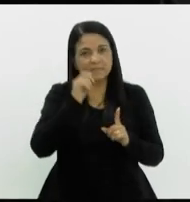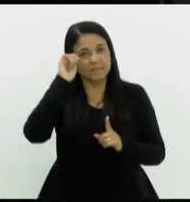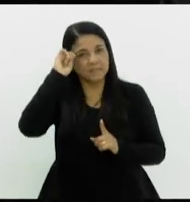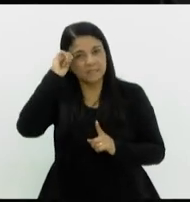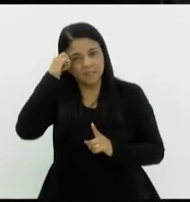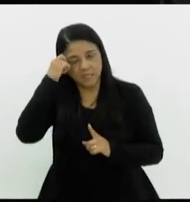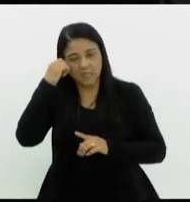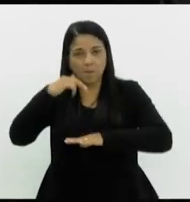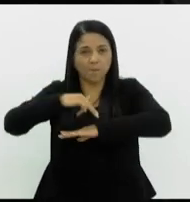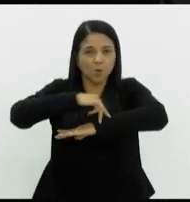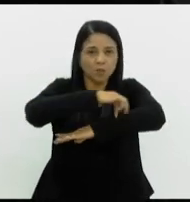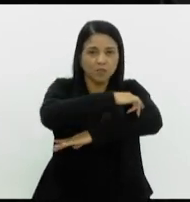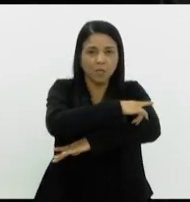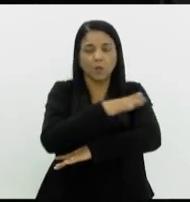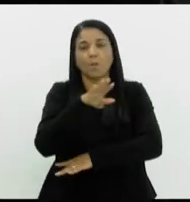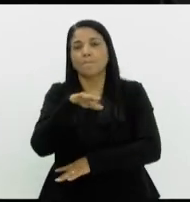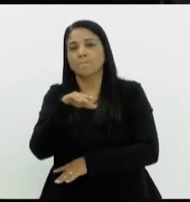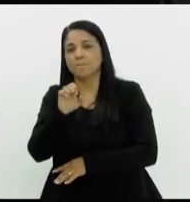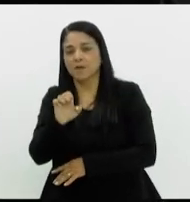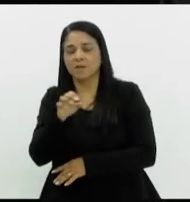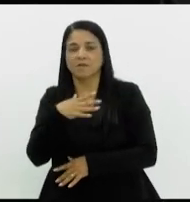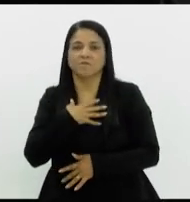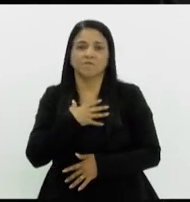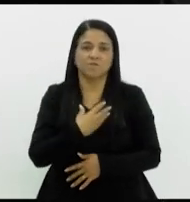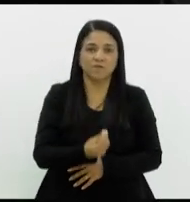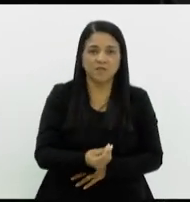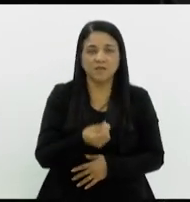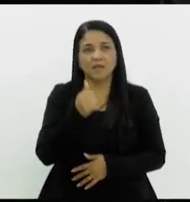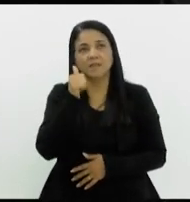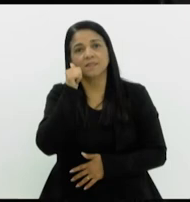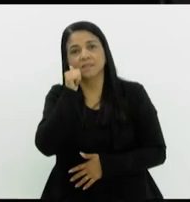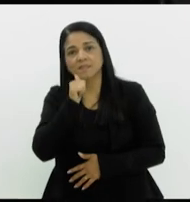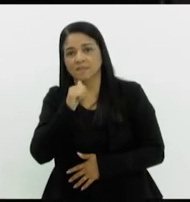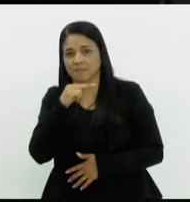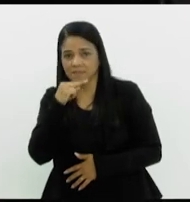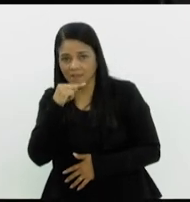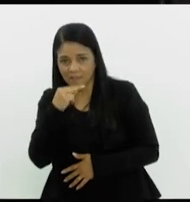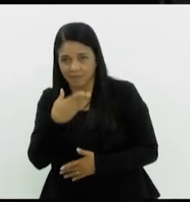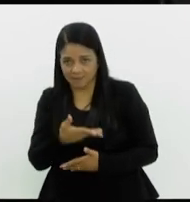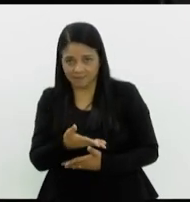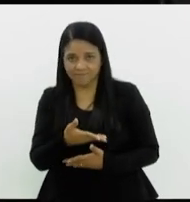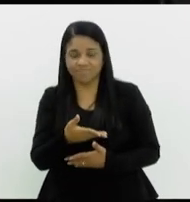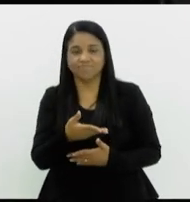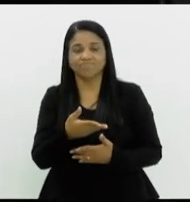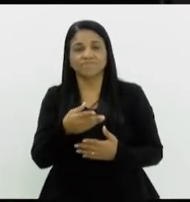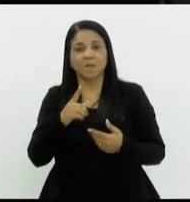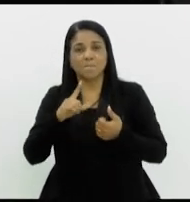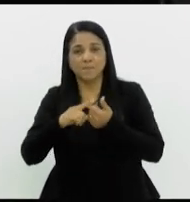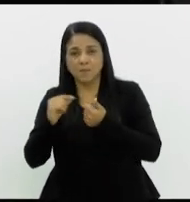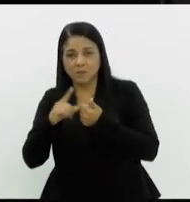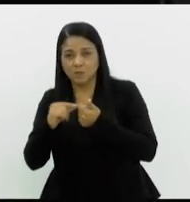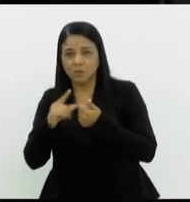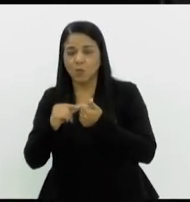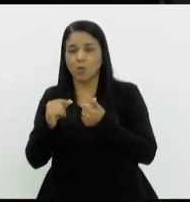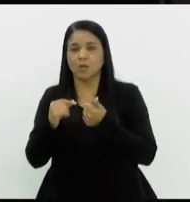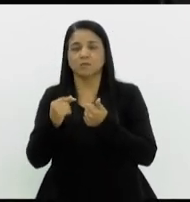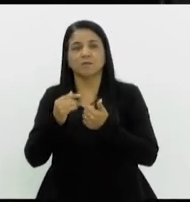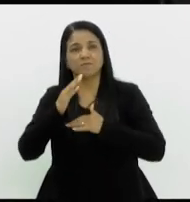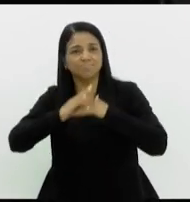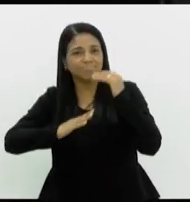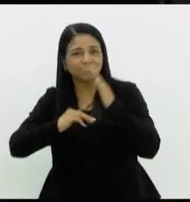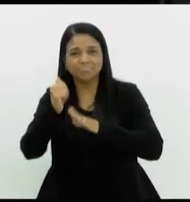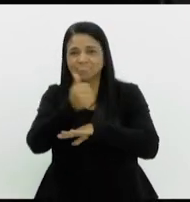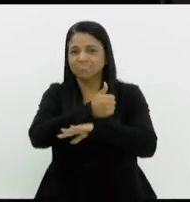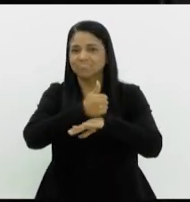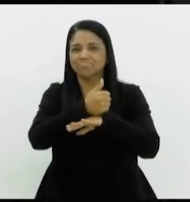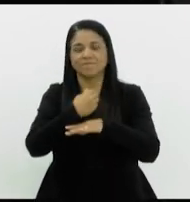mãe, filha, neta, empreendedora, que estava ali no auge da sua carreira, mas também no auge da